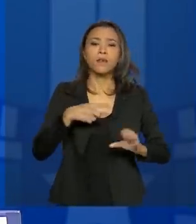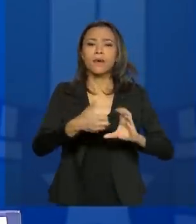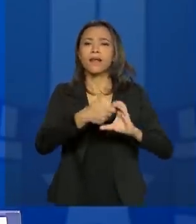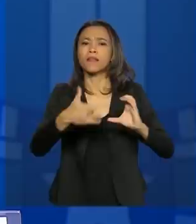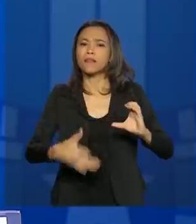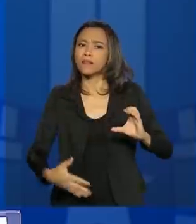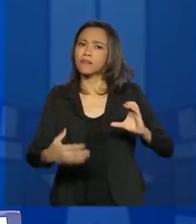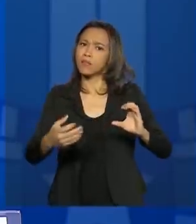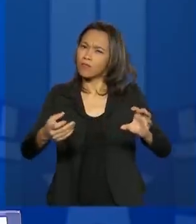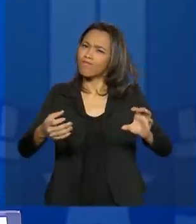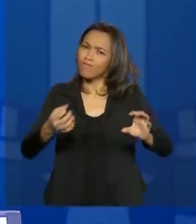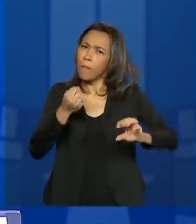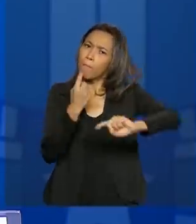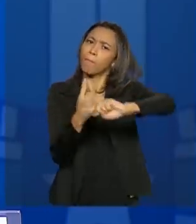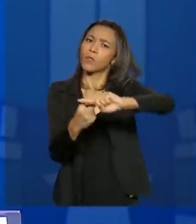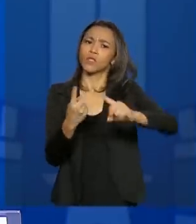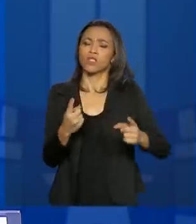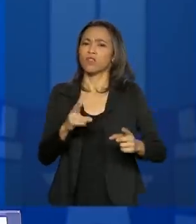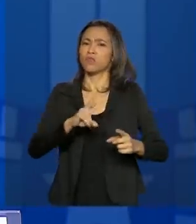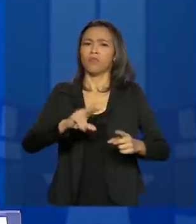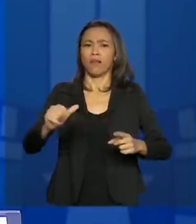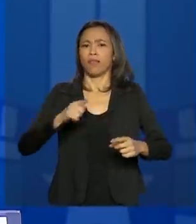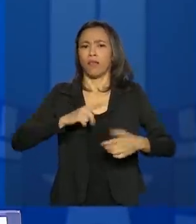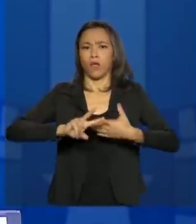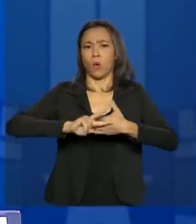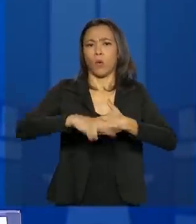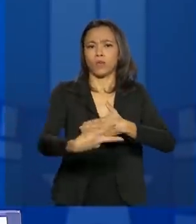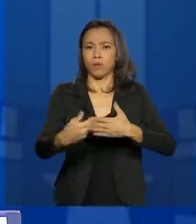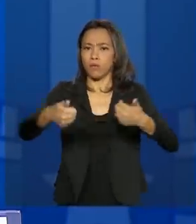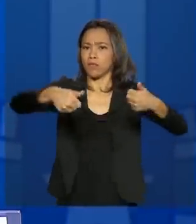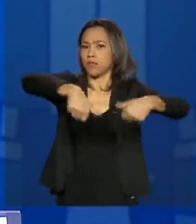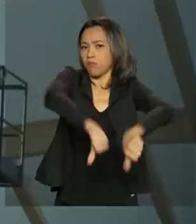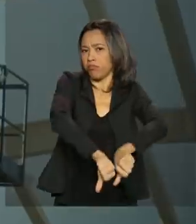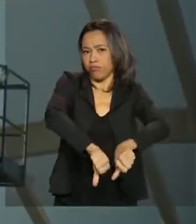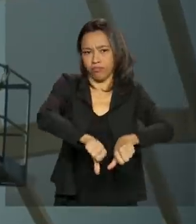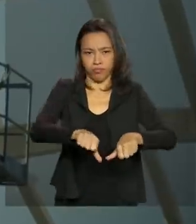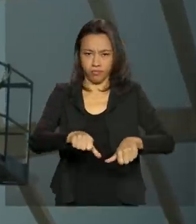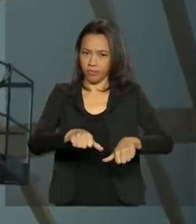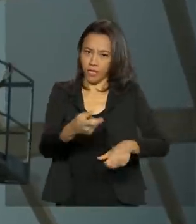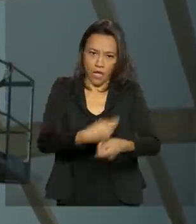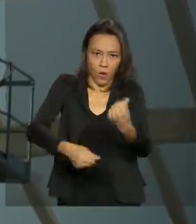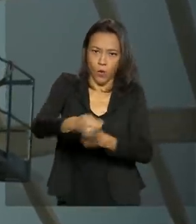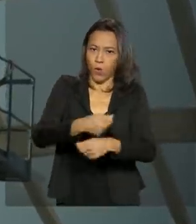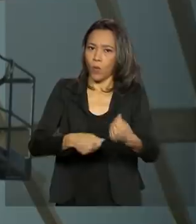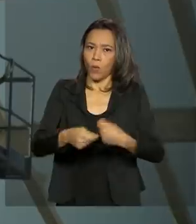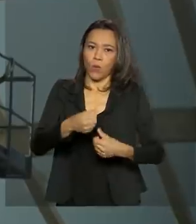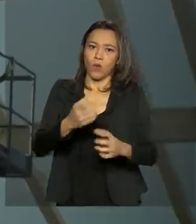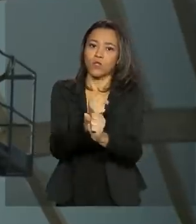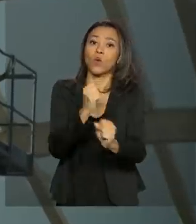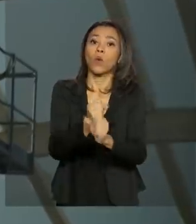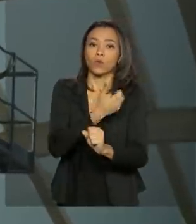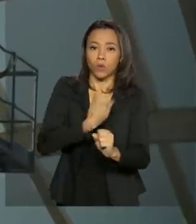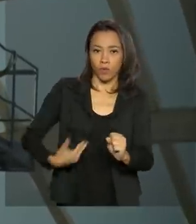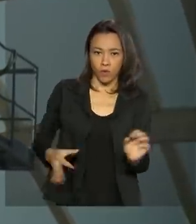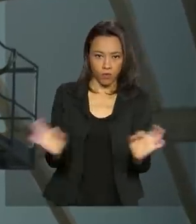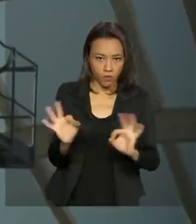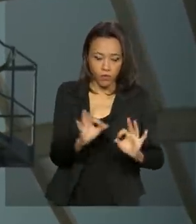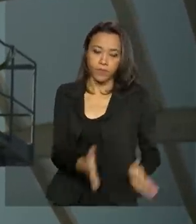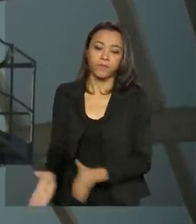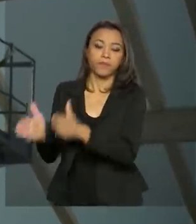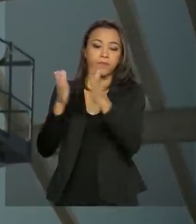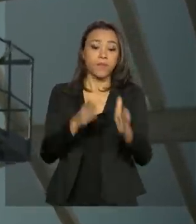positiva de não impactar o nosso deve ser primário para garantir que o fundo de garantia tenha